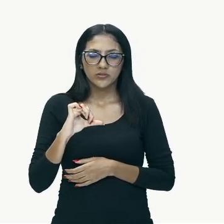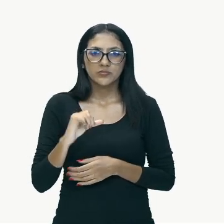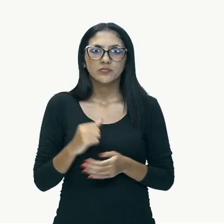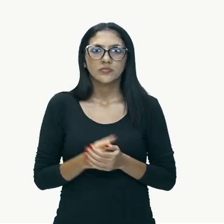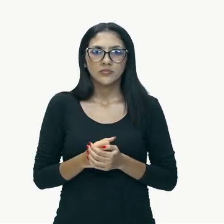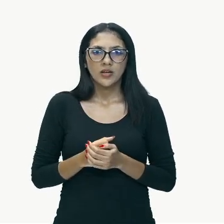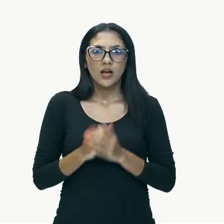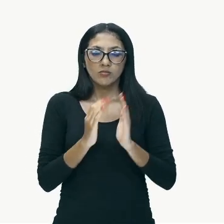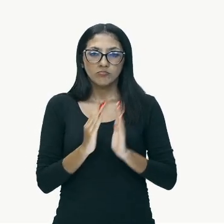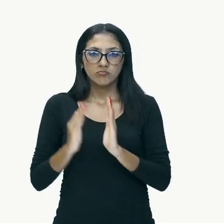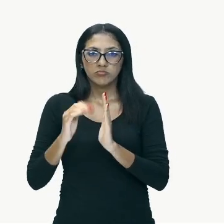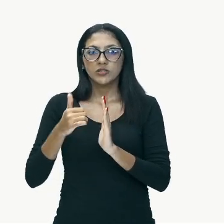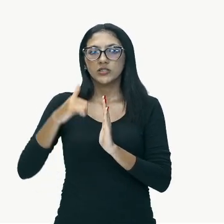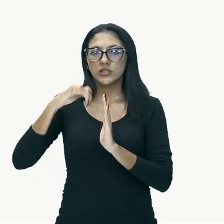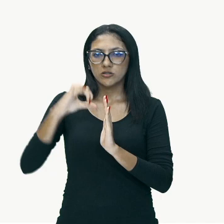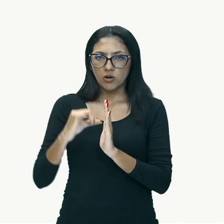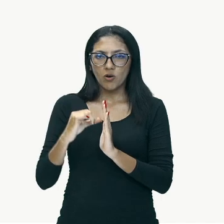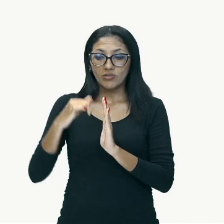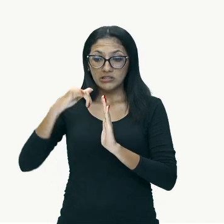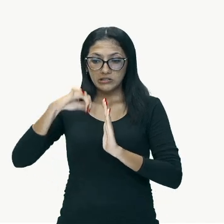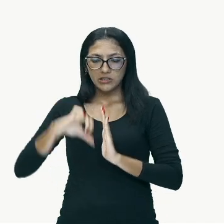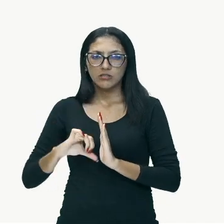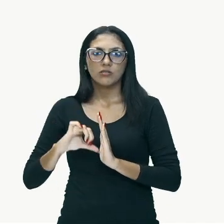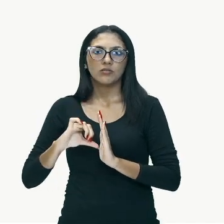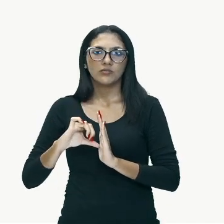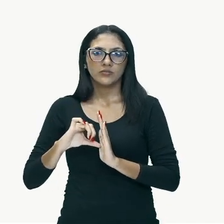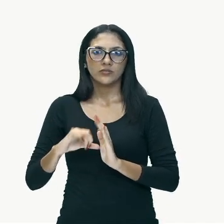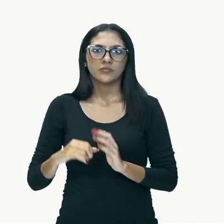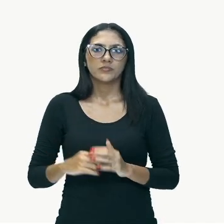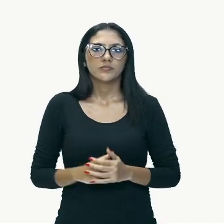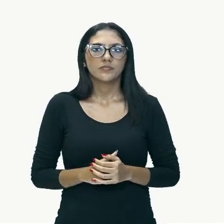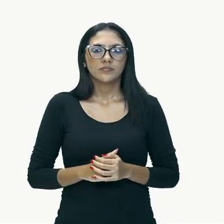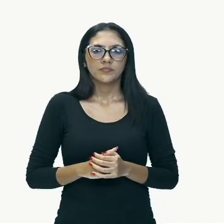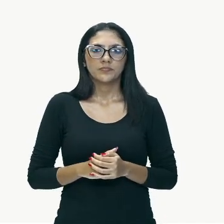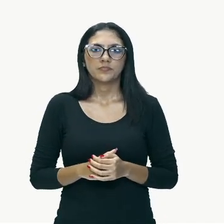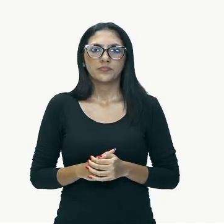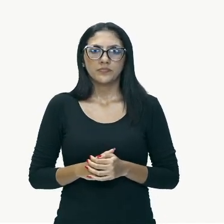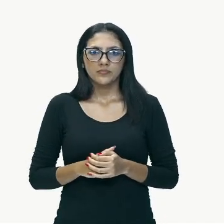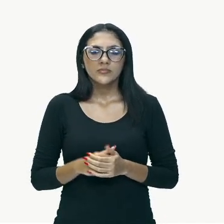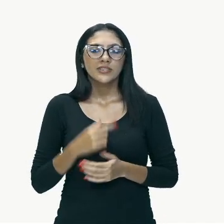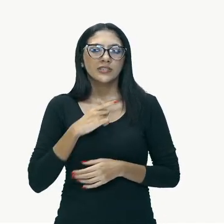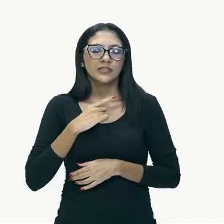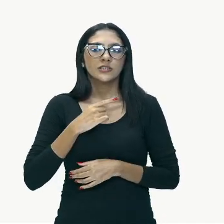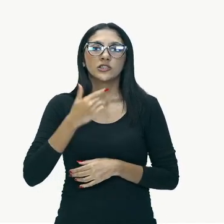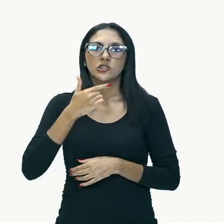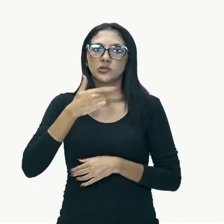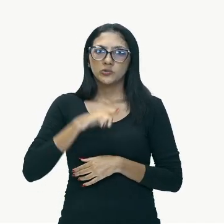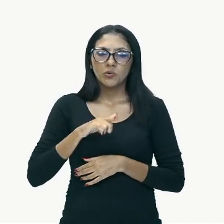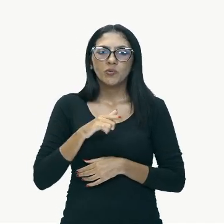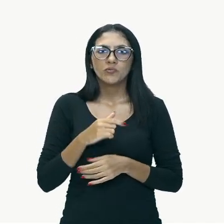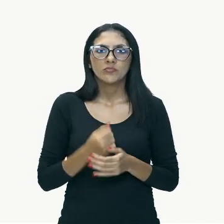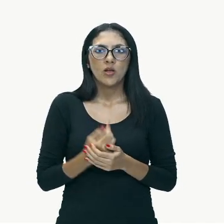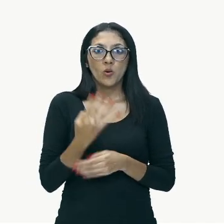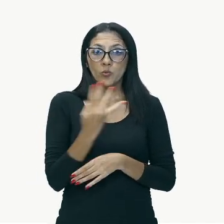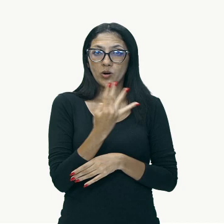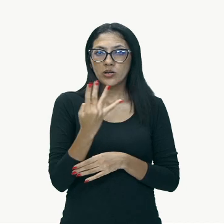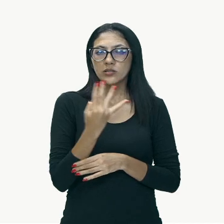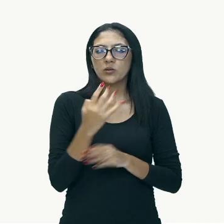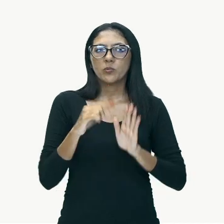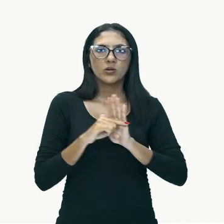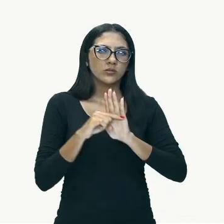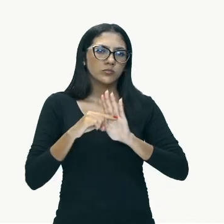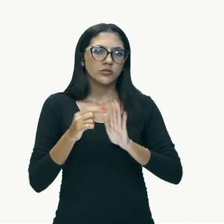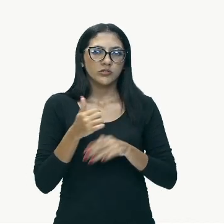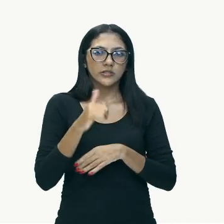elétrons também e o número de prótons também. E aí eu vou fazer o mesmo raciocínio de subtrair esse cara aqui e